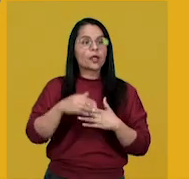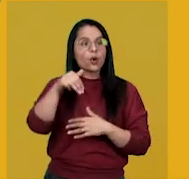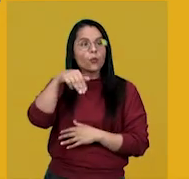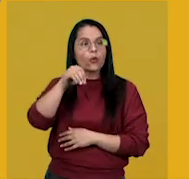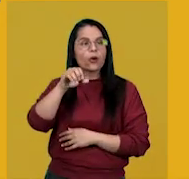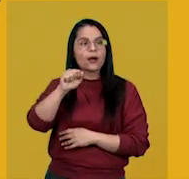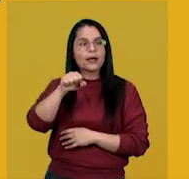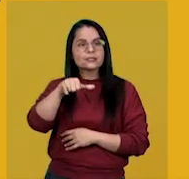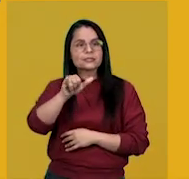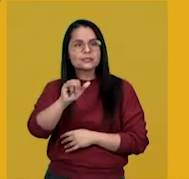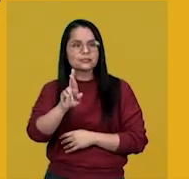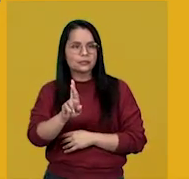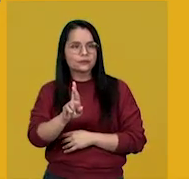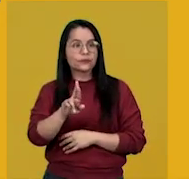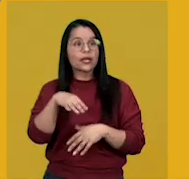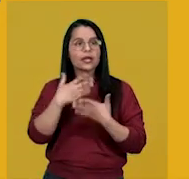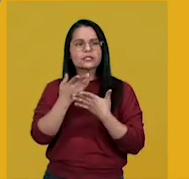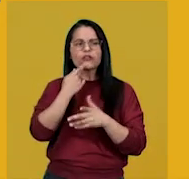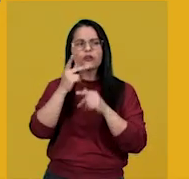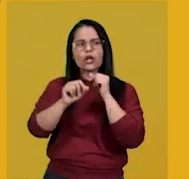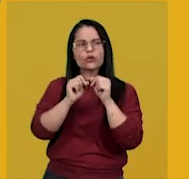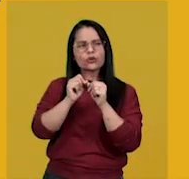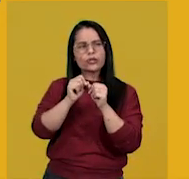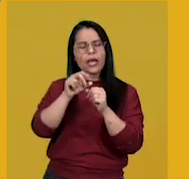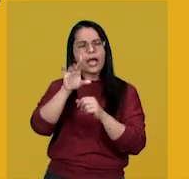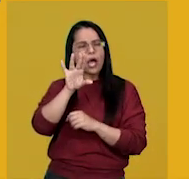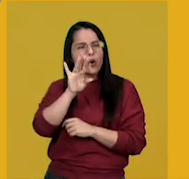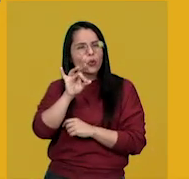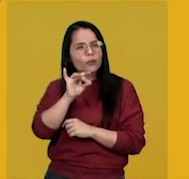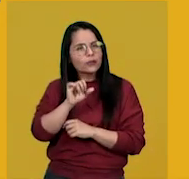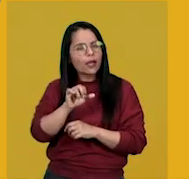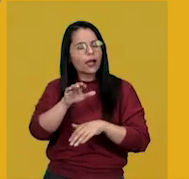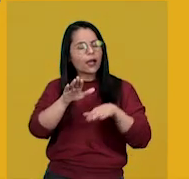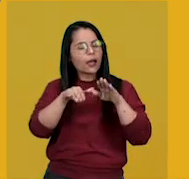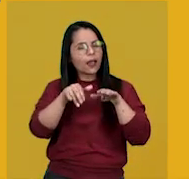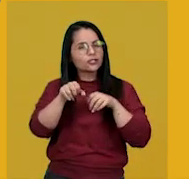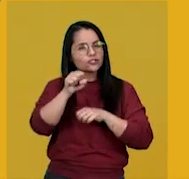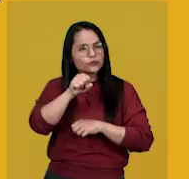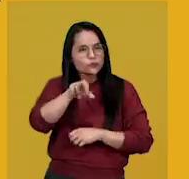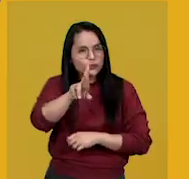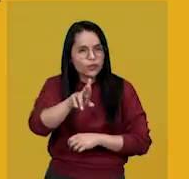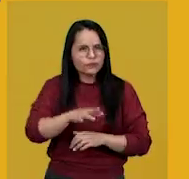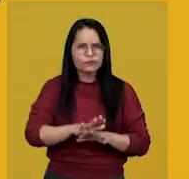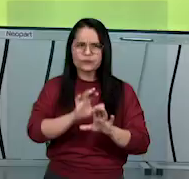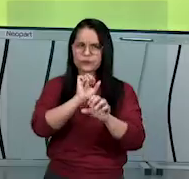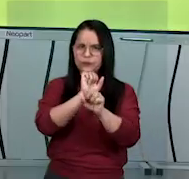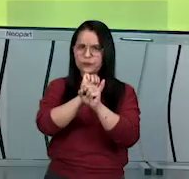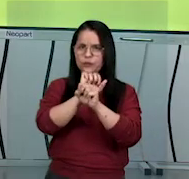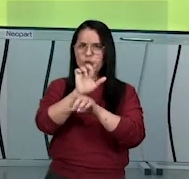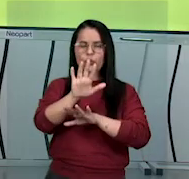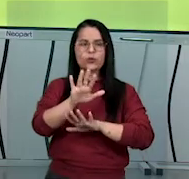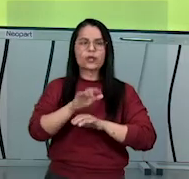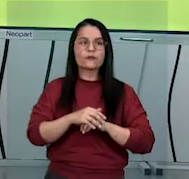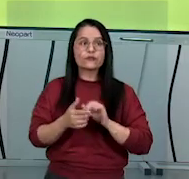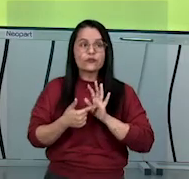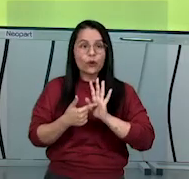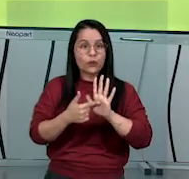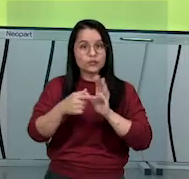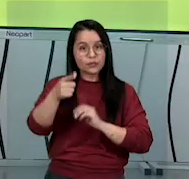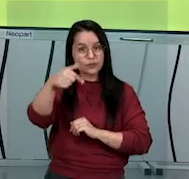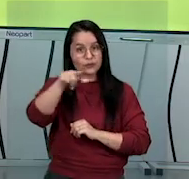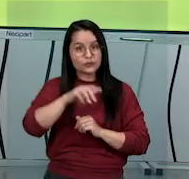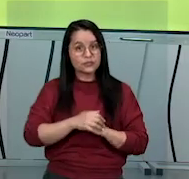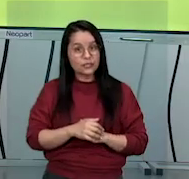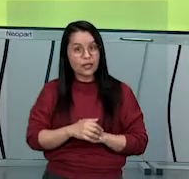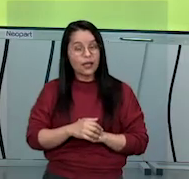Moacir Maranghello. É o que chamamos de umidade relativa do ar. Dando uma pausa aqui, vou mostrar para você